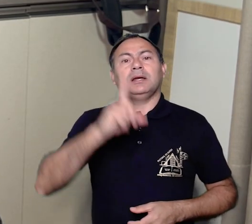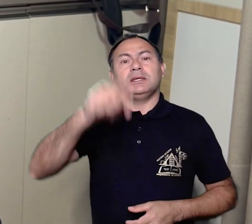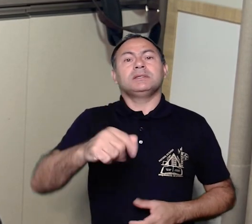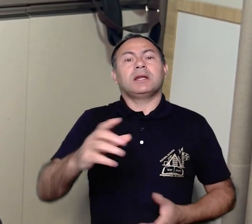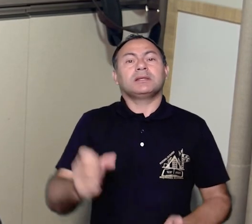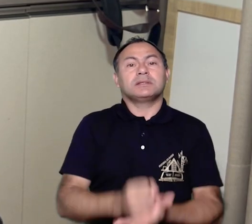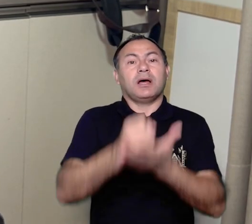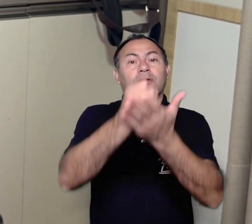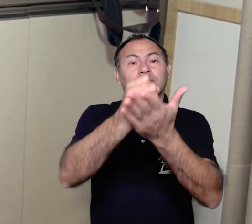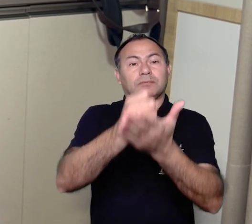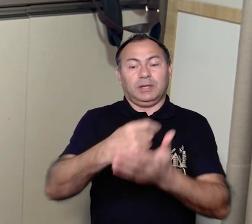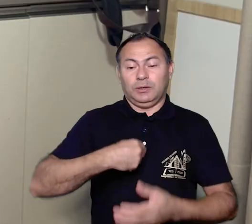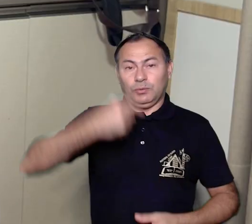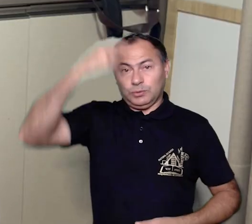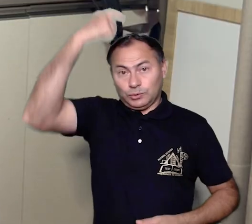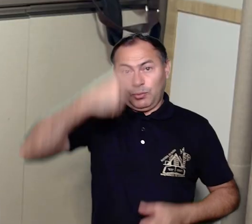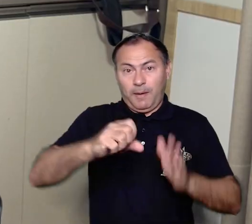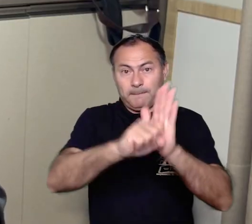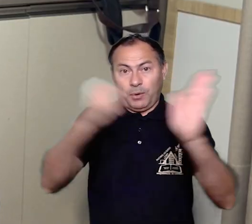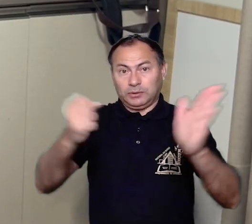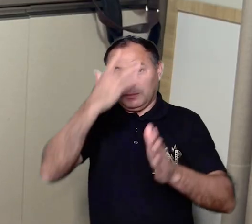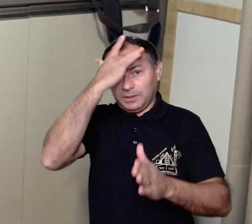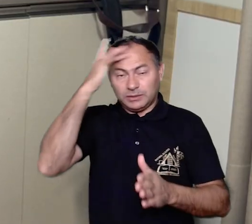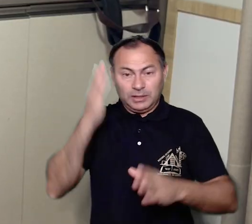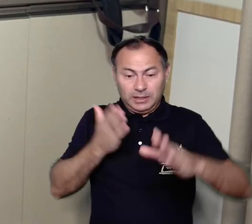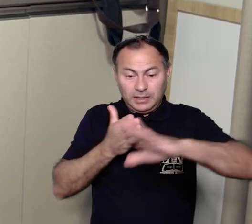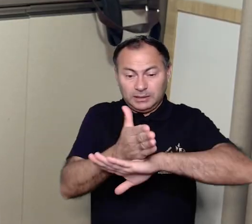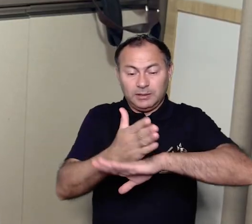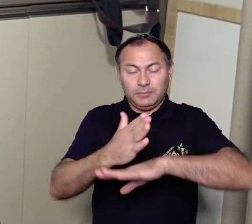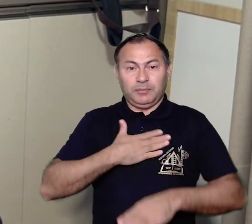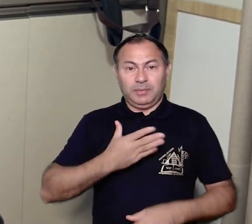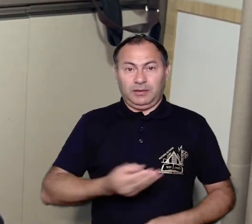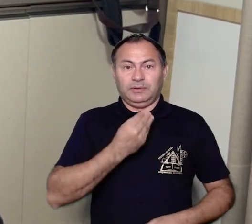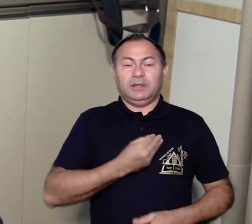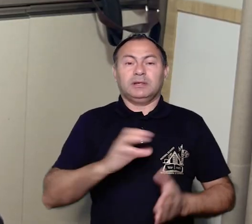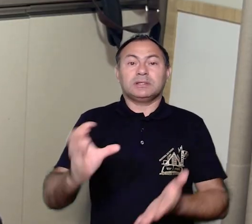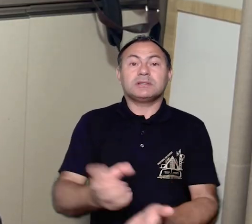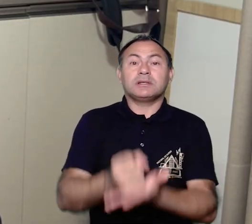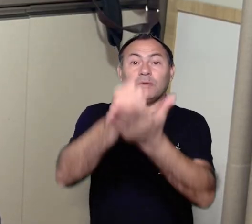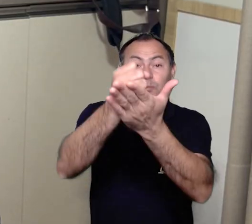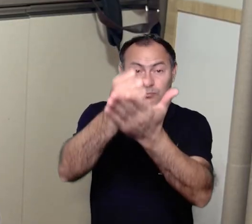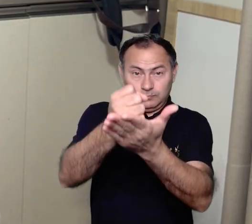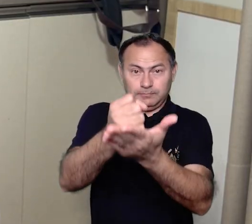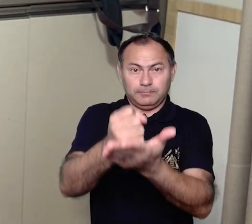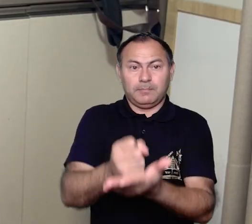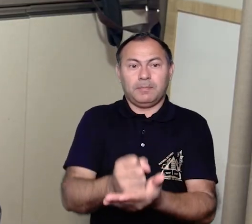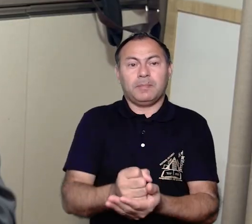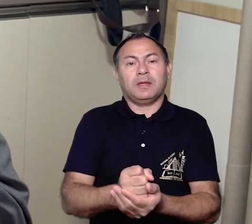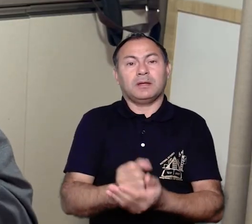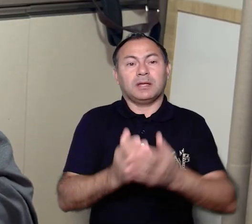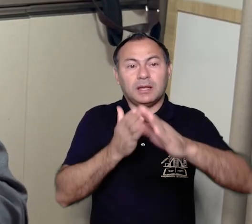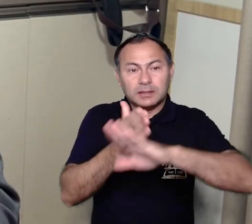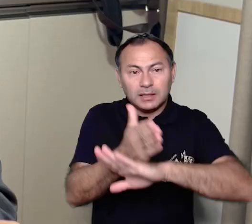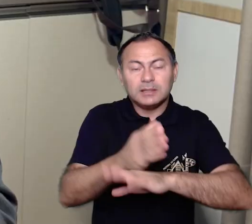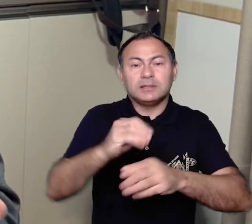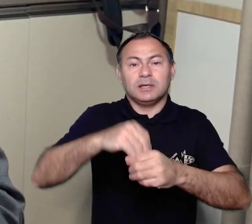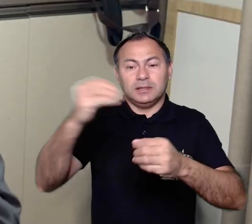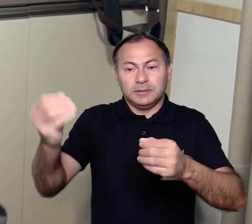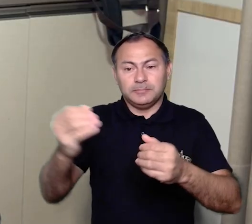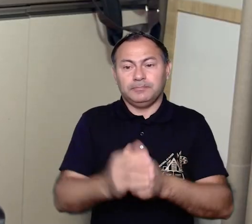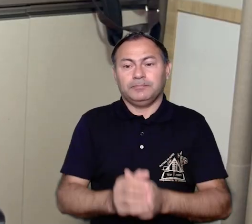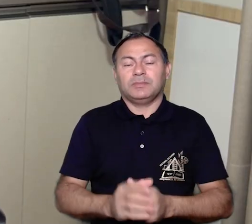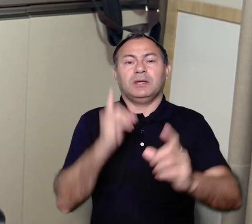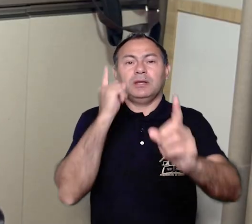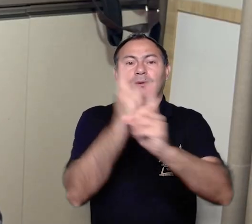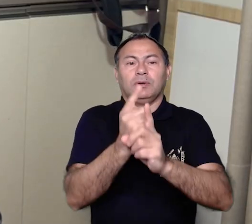será salvo. Né? Eu sou a porta, se alguém entra por mim, será salvo. Há de entrar e